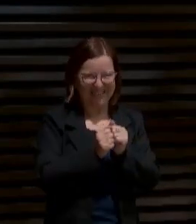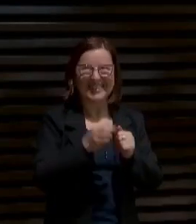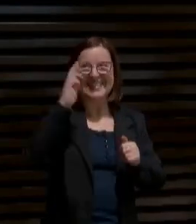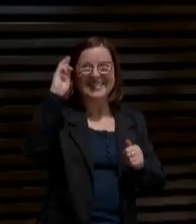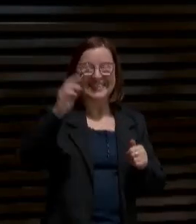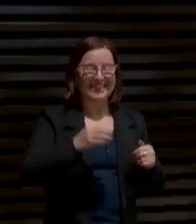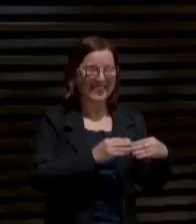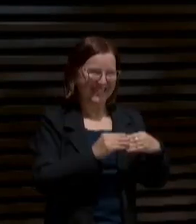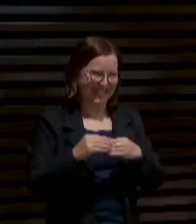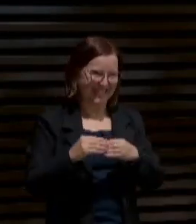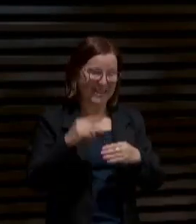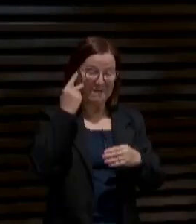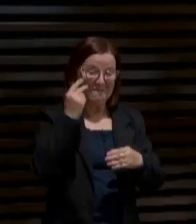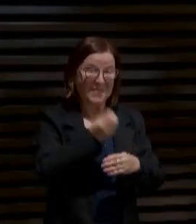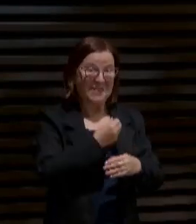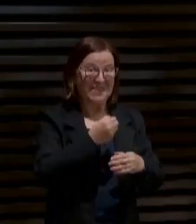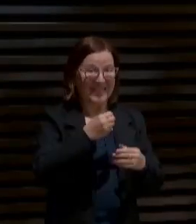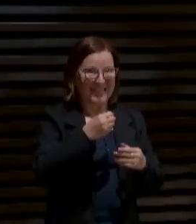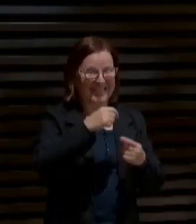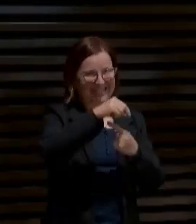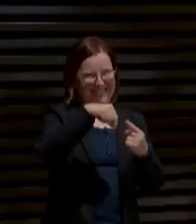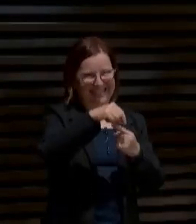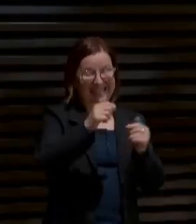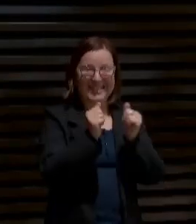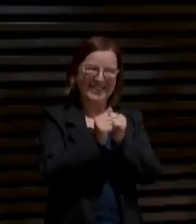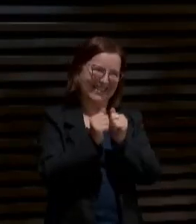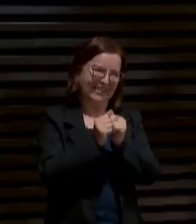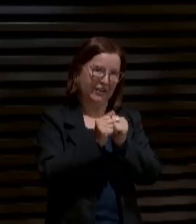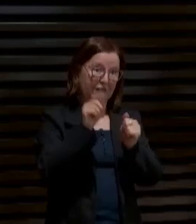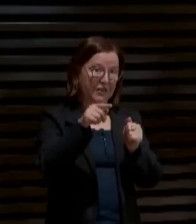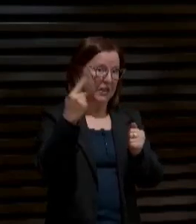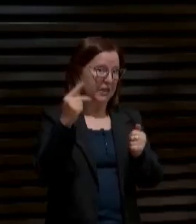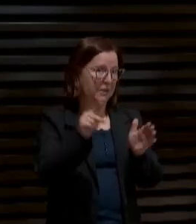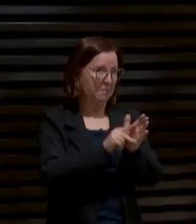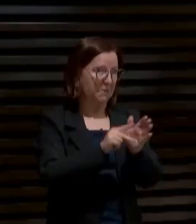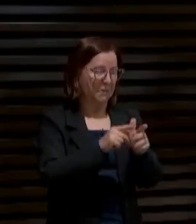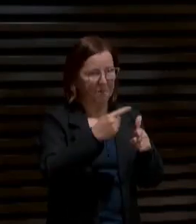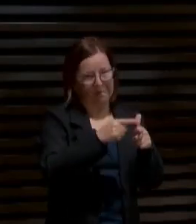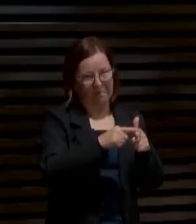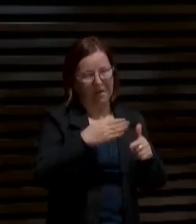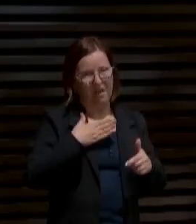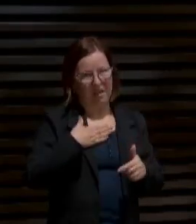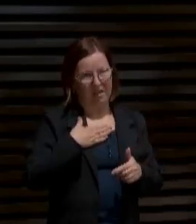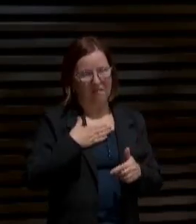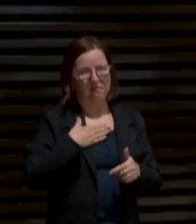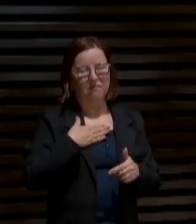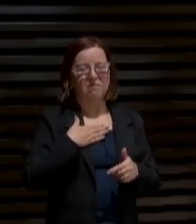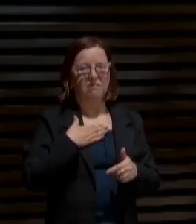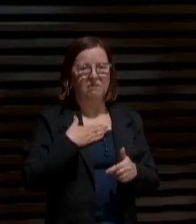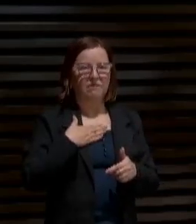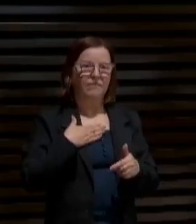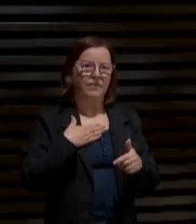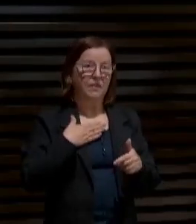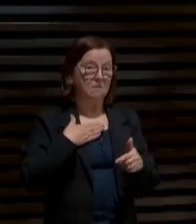para essa vida de santidade juntos você com seus problemas ou dificuldades e eu com as minhas Mas nós vamos caminhar